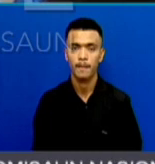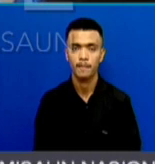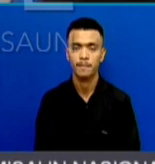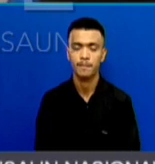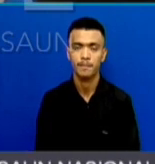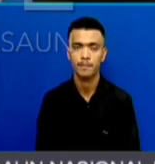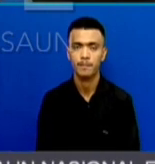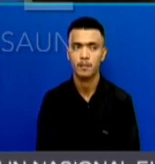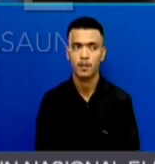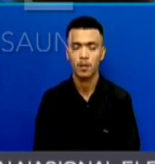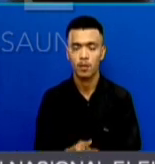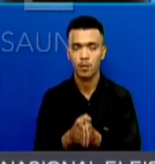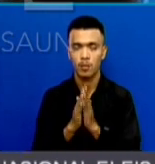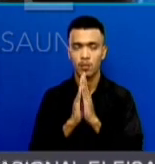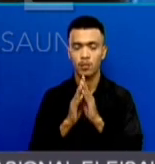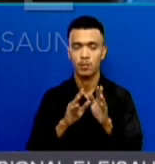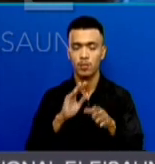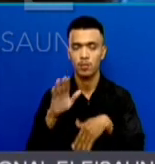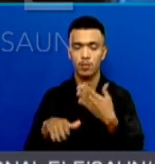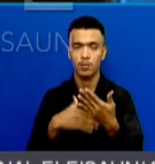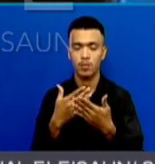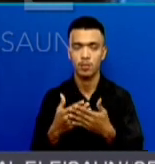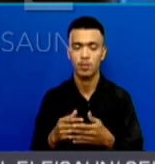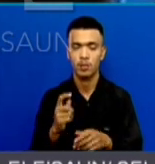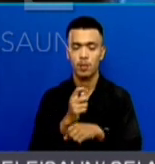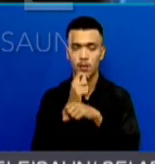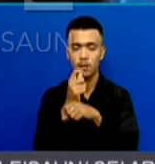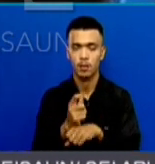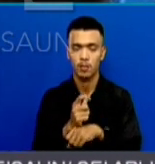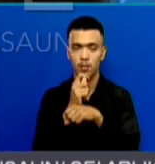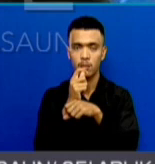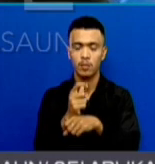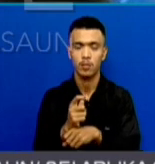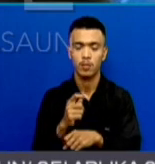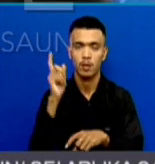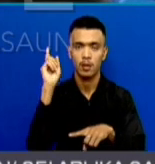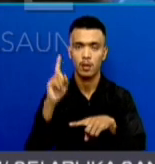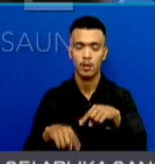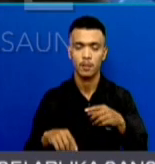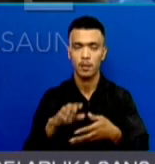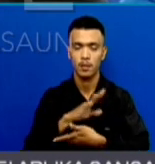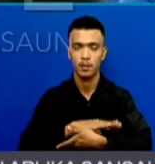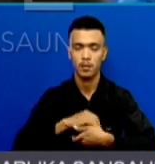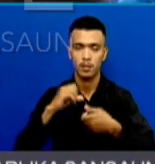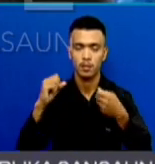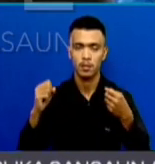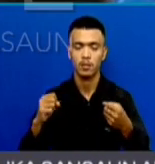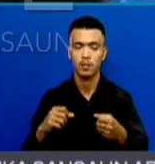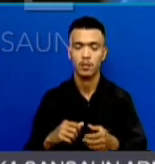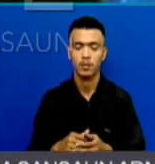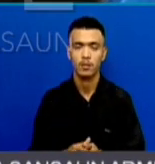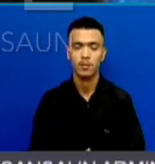plano. Russo vai a Tauru. Russo vai a Tauru. Lavela sobo. Lavela